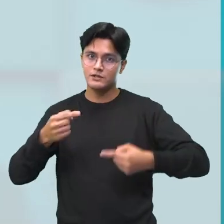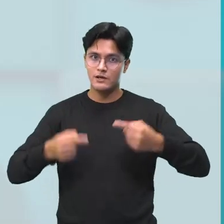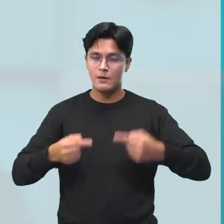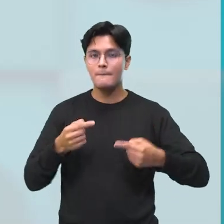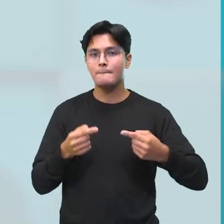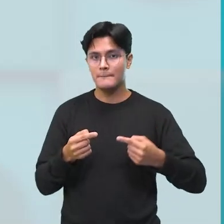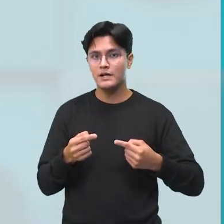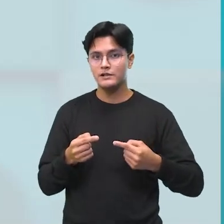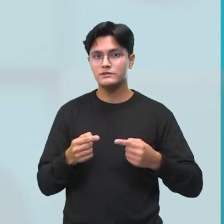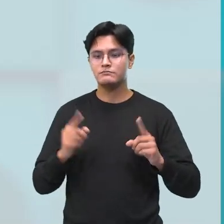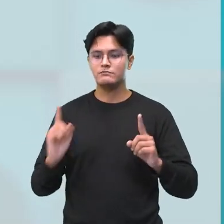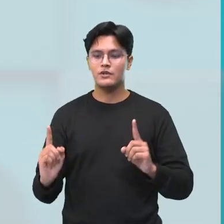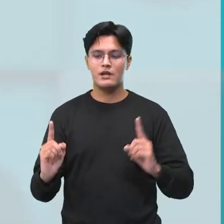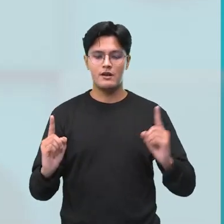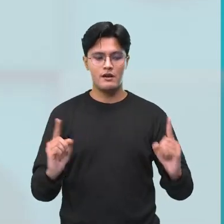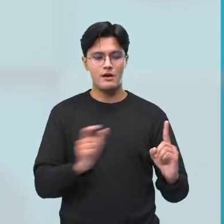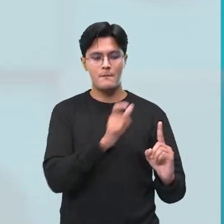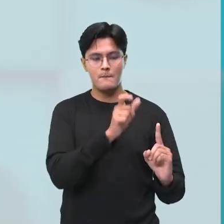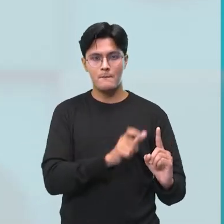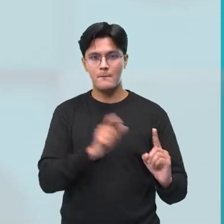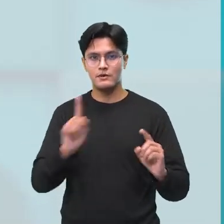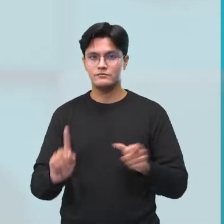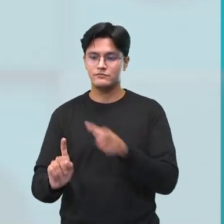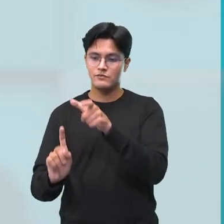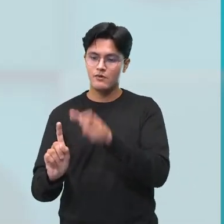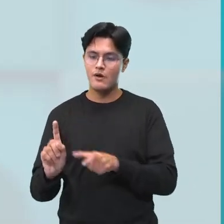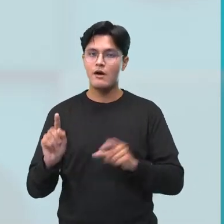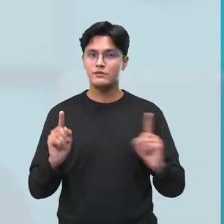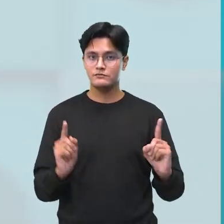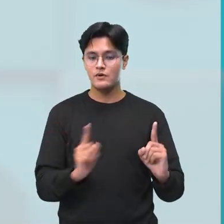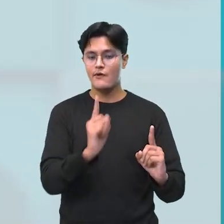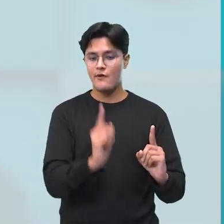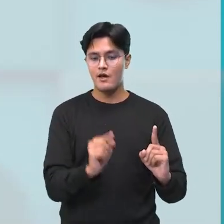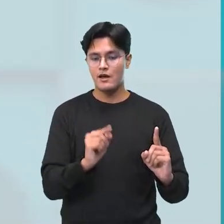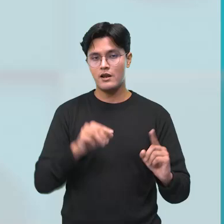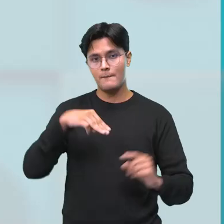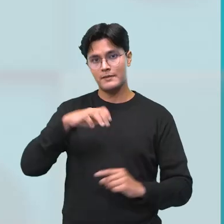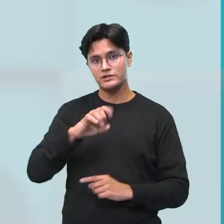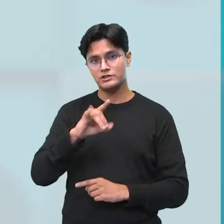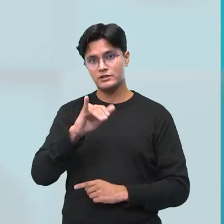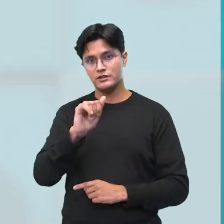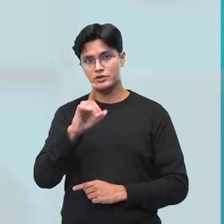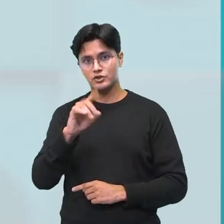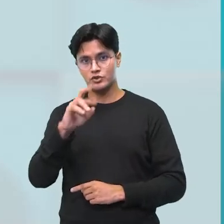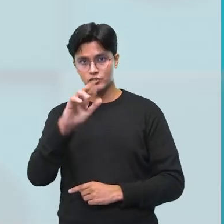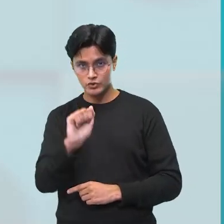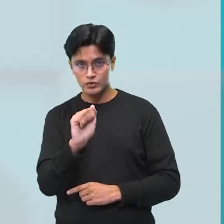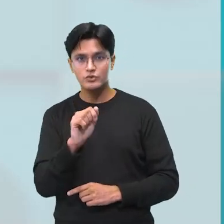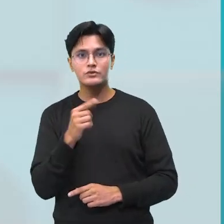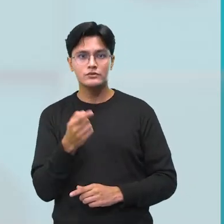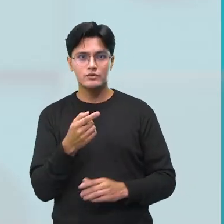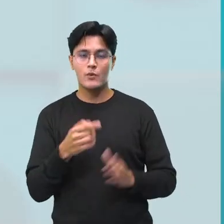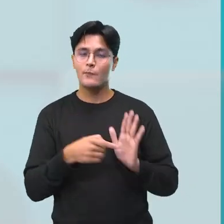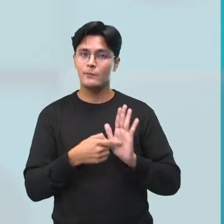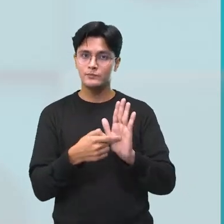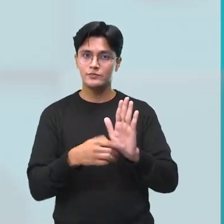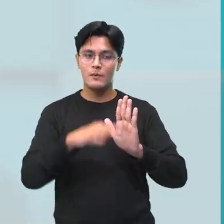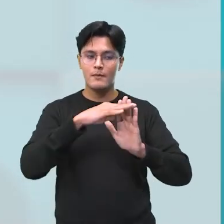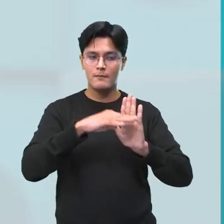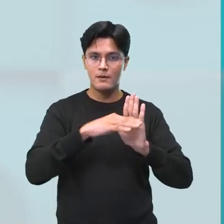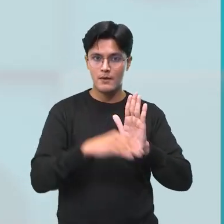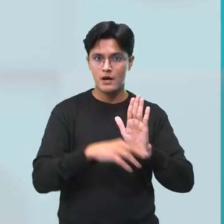entre os dois personagens, colocou umas regras, apontou algumas regras ali que não poderiam ser